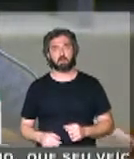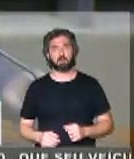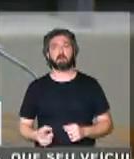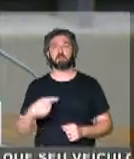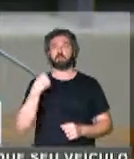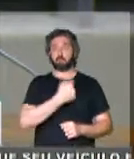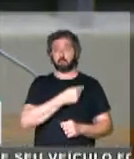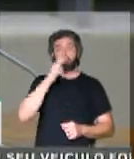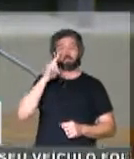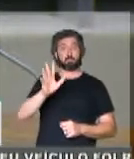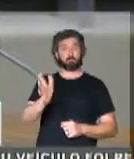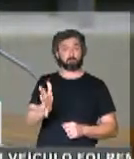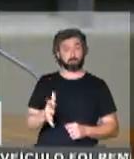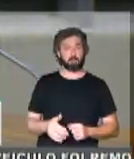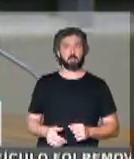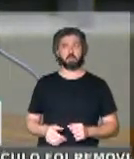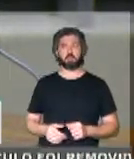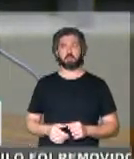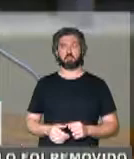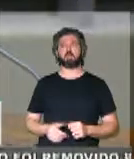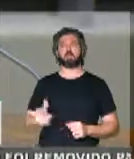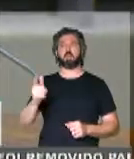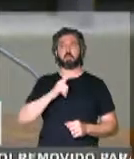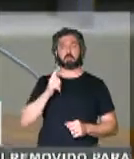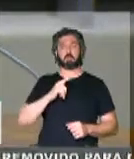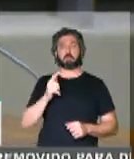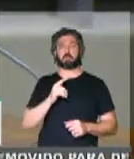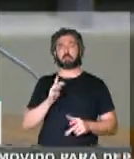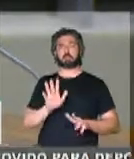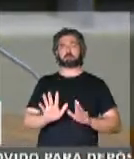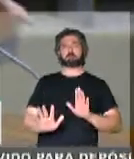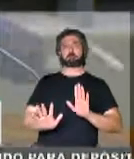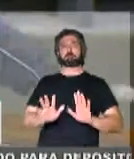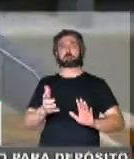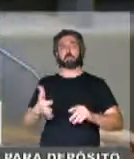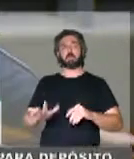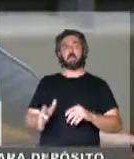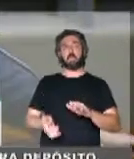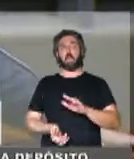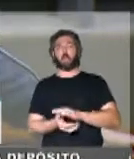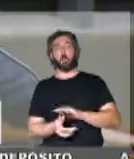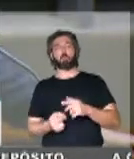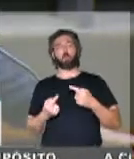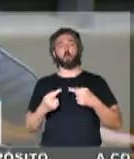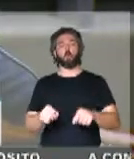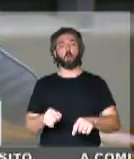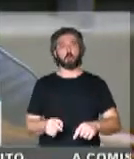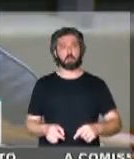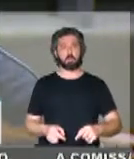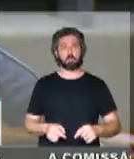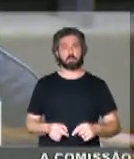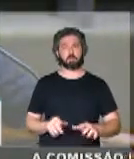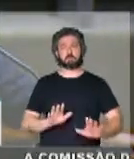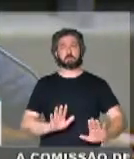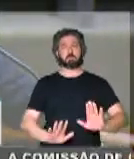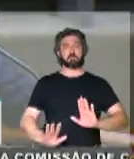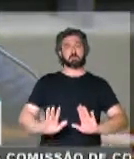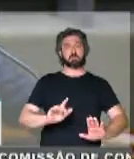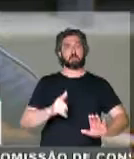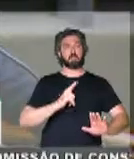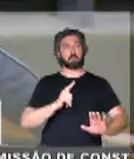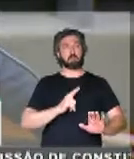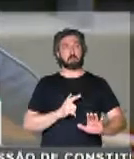Nós estamos vendo que existe uma resistência no combate à corrupção, que existe uma